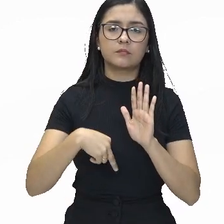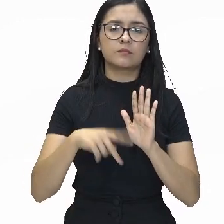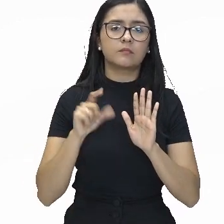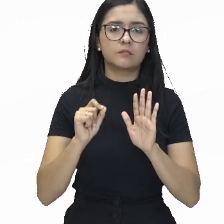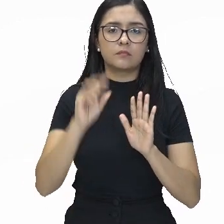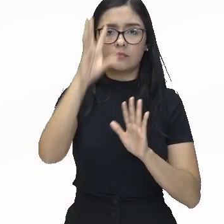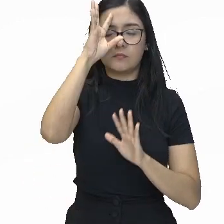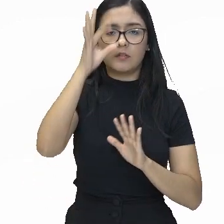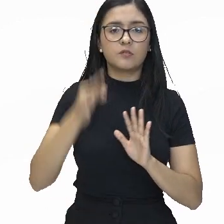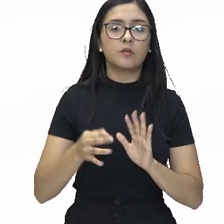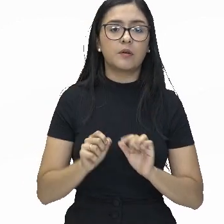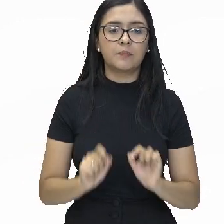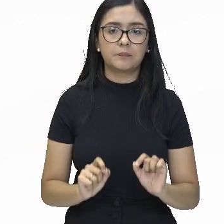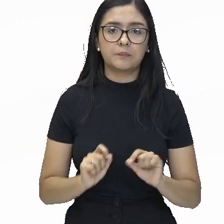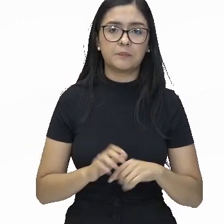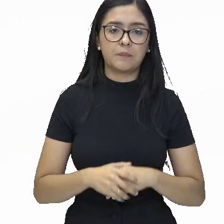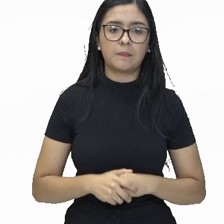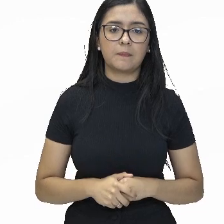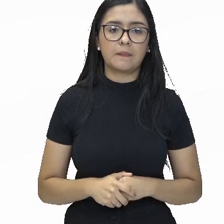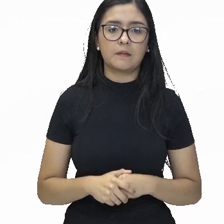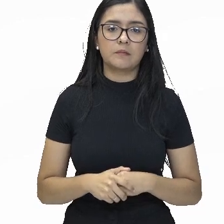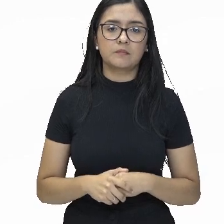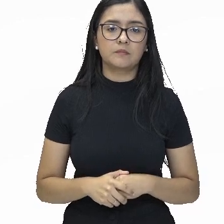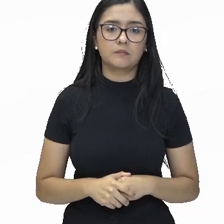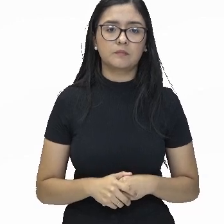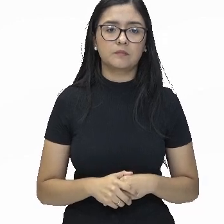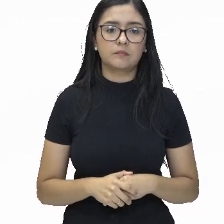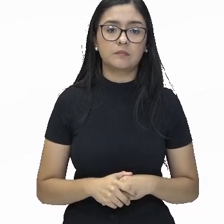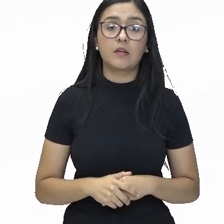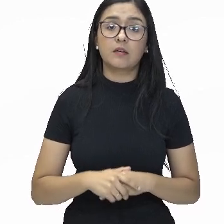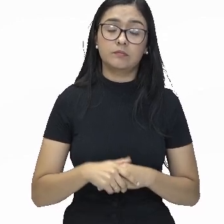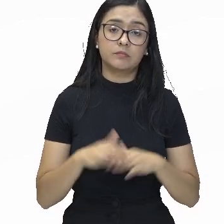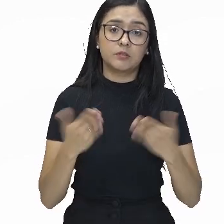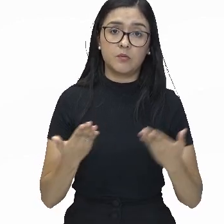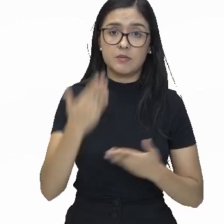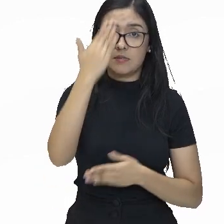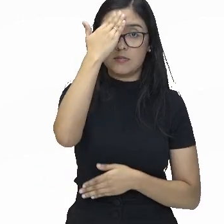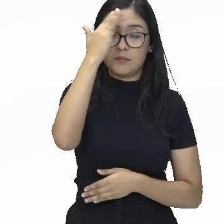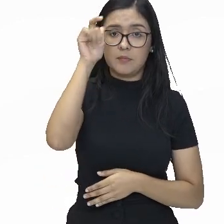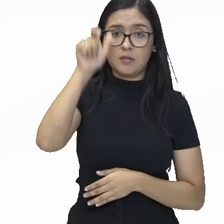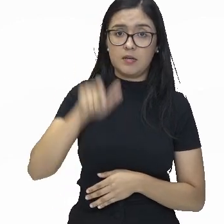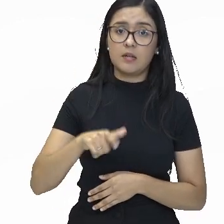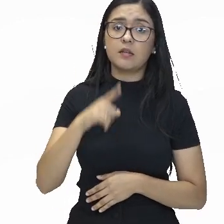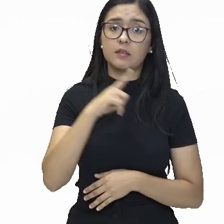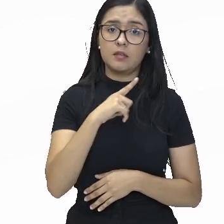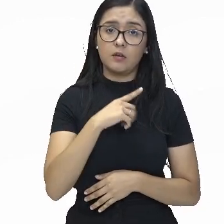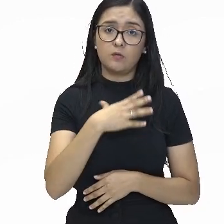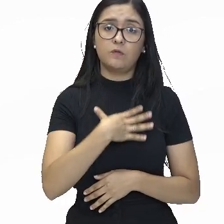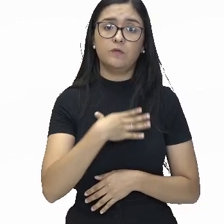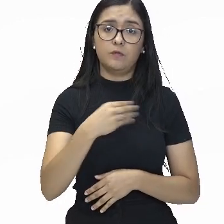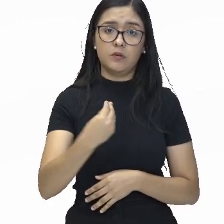né, que ele tem um filho que mora lá.